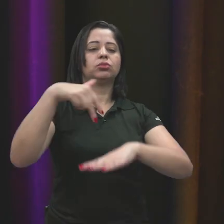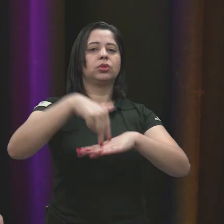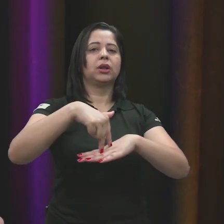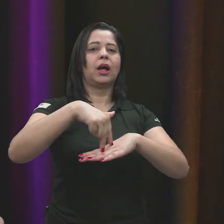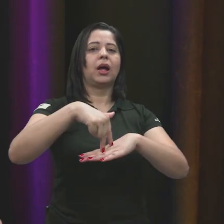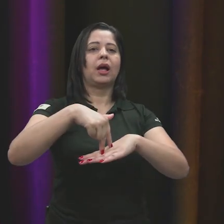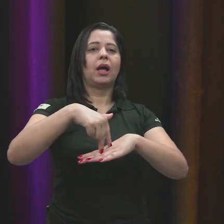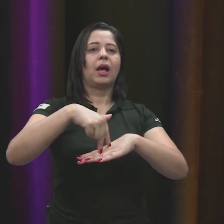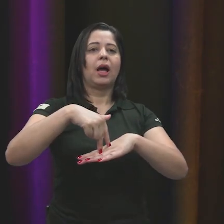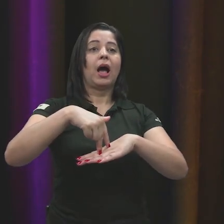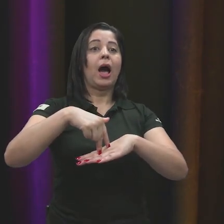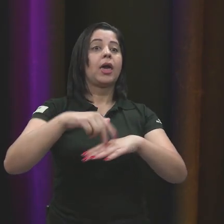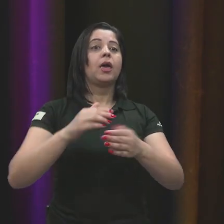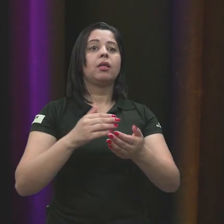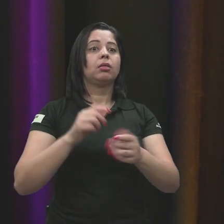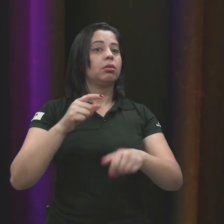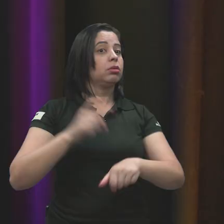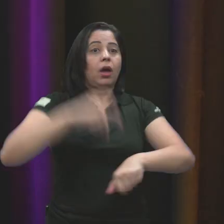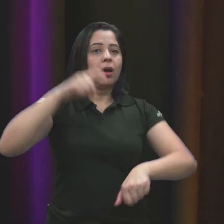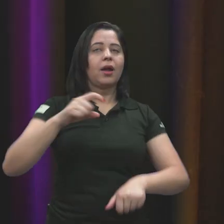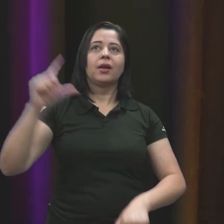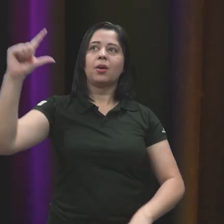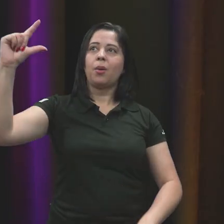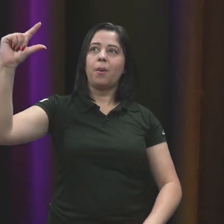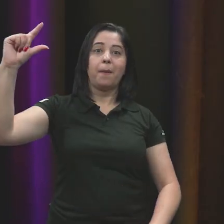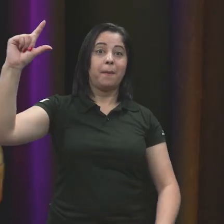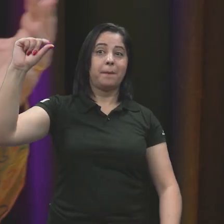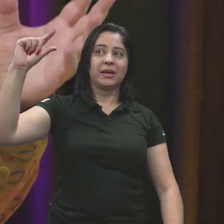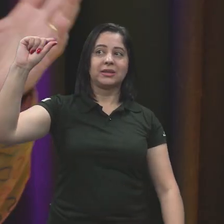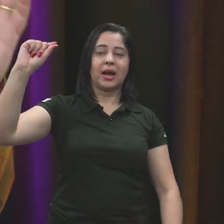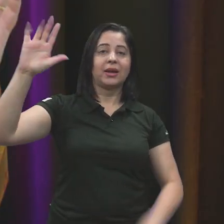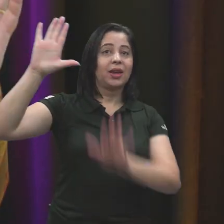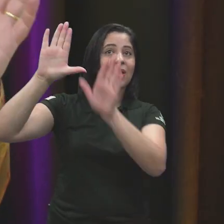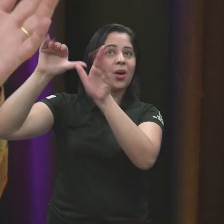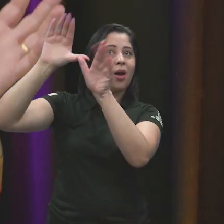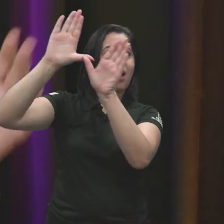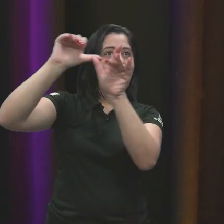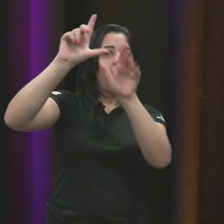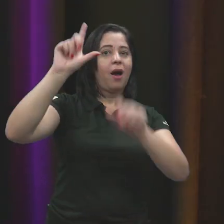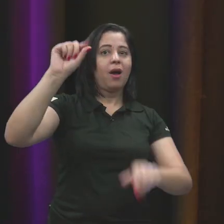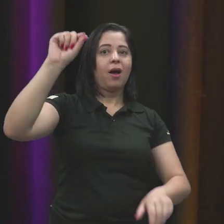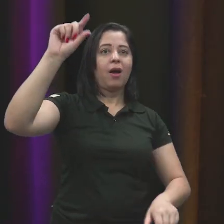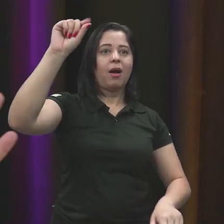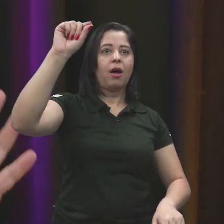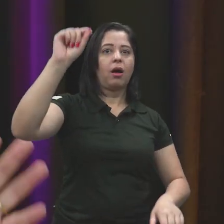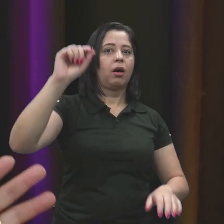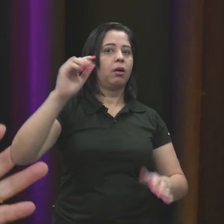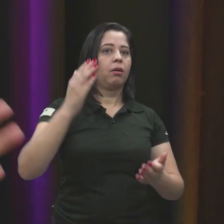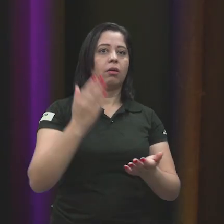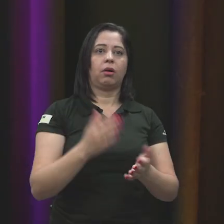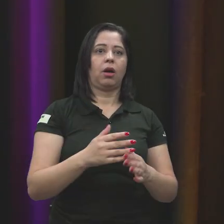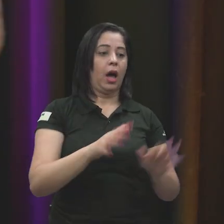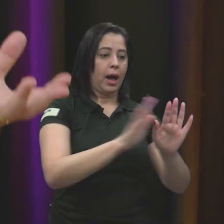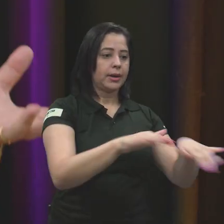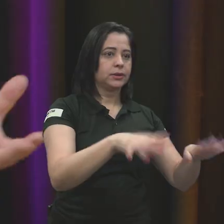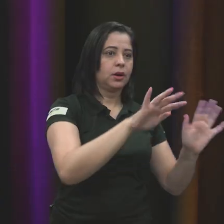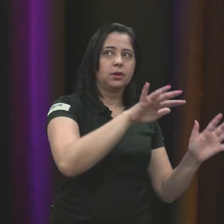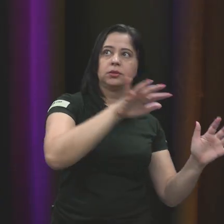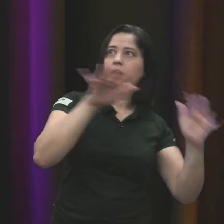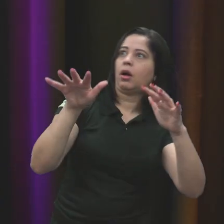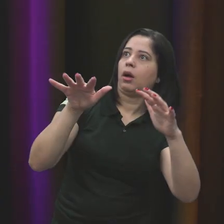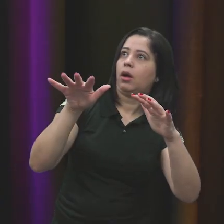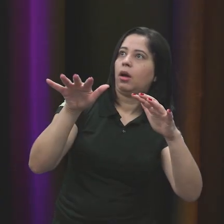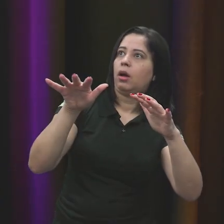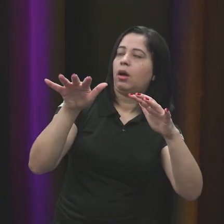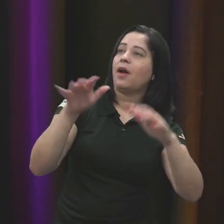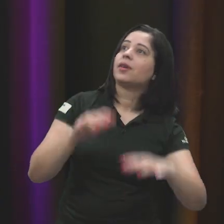um passarinho que apareceu determinado no cenário meu lá, pronto, acabou. Se eu não trazer